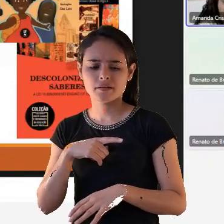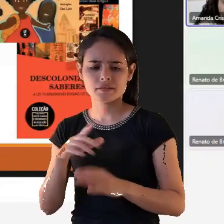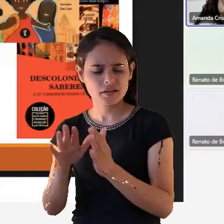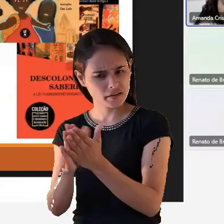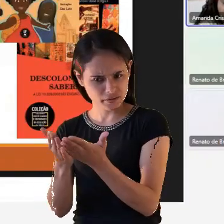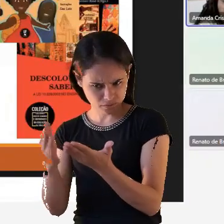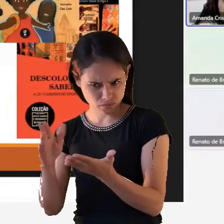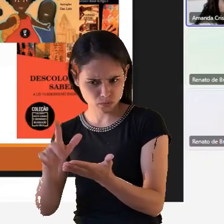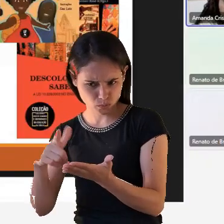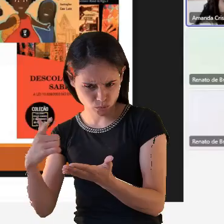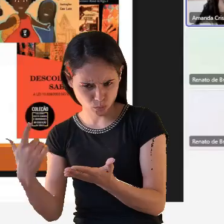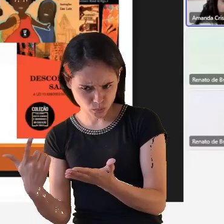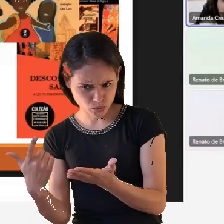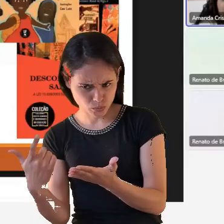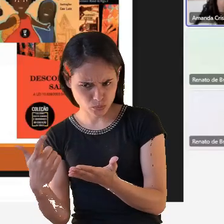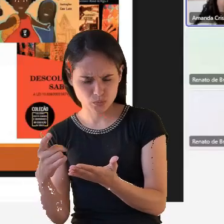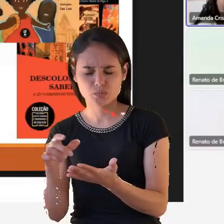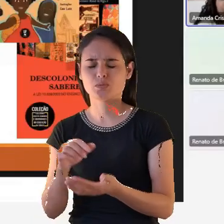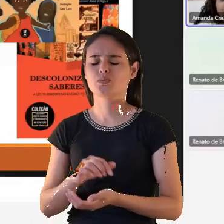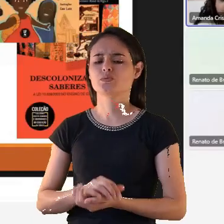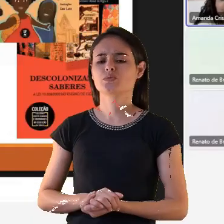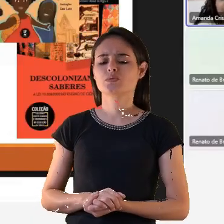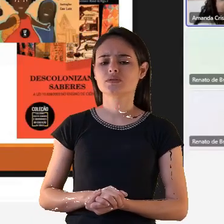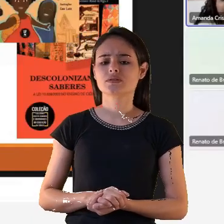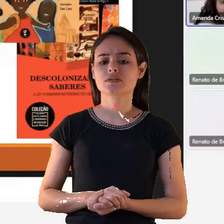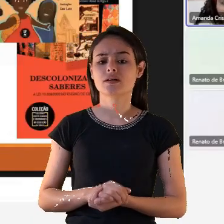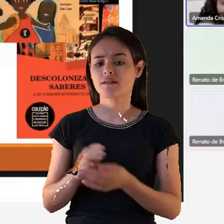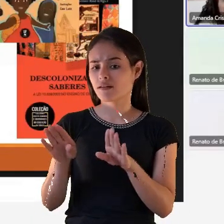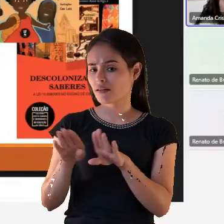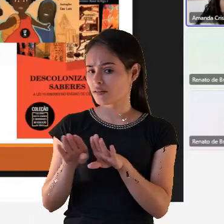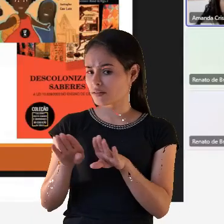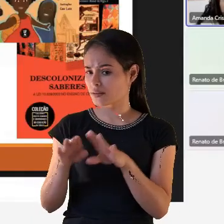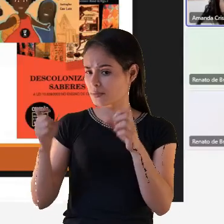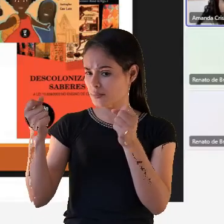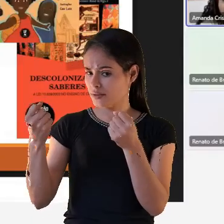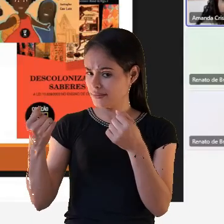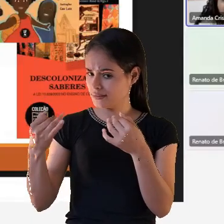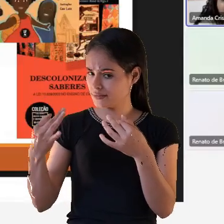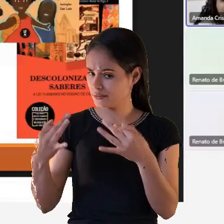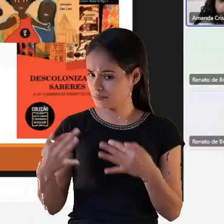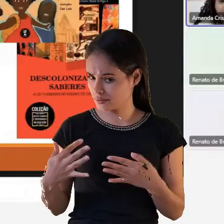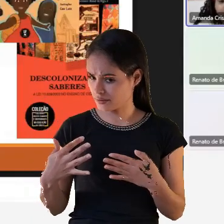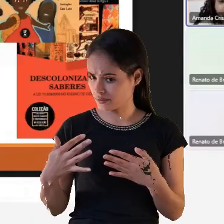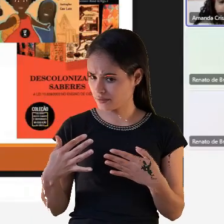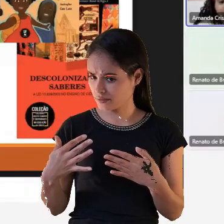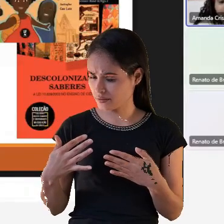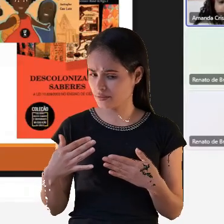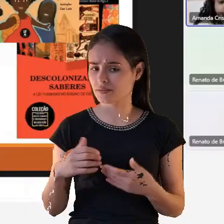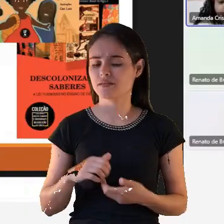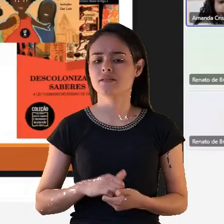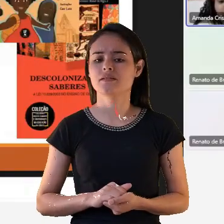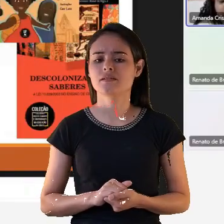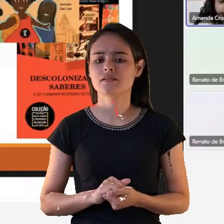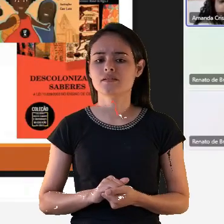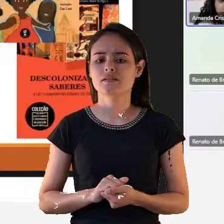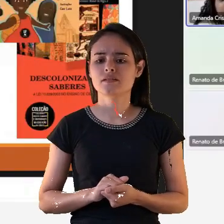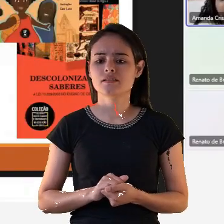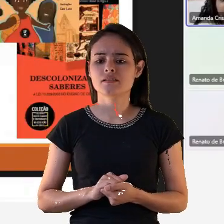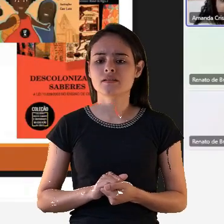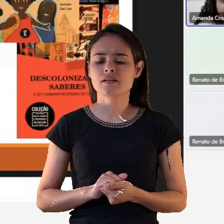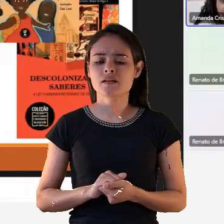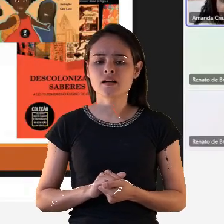Saberes, 1 e 2, volume 1 e 2, que também vai falar, né, sobre a questão